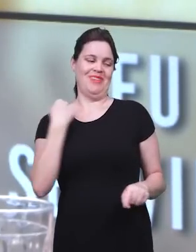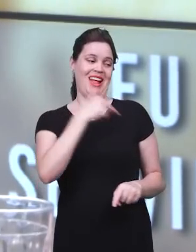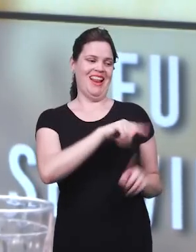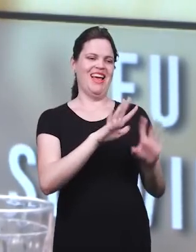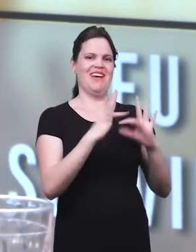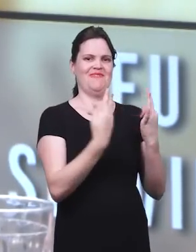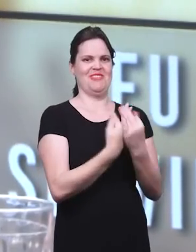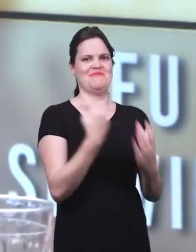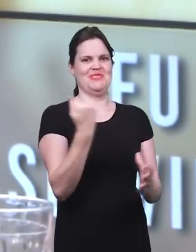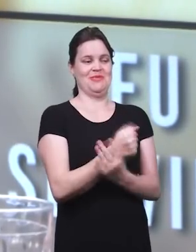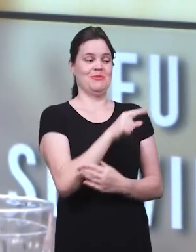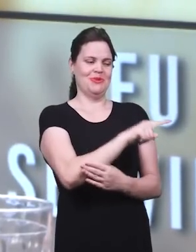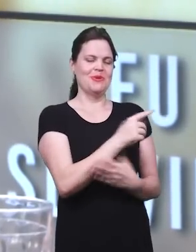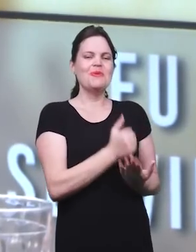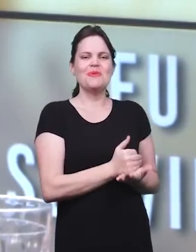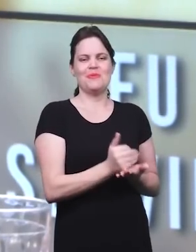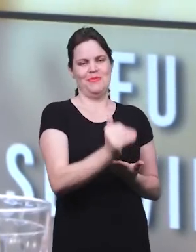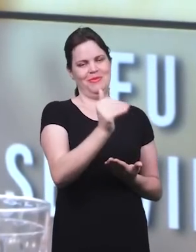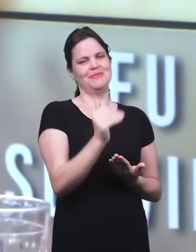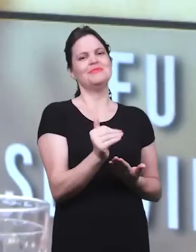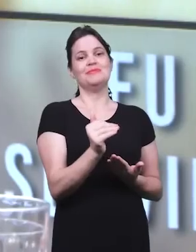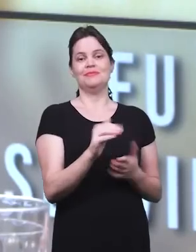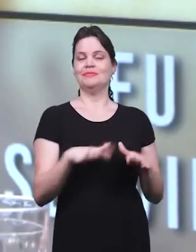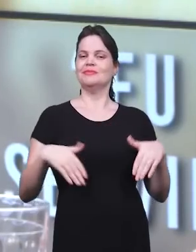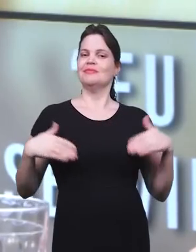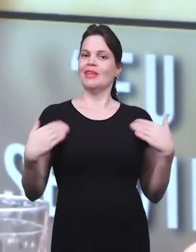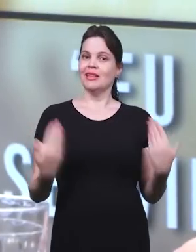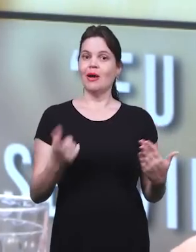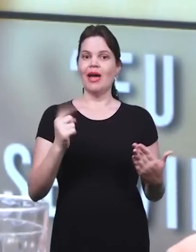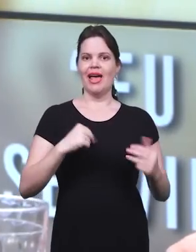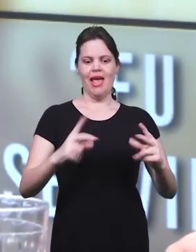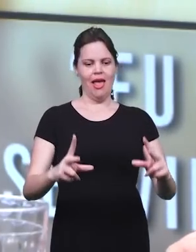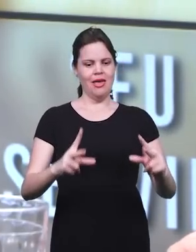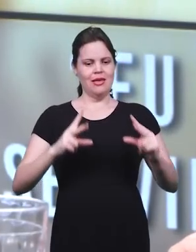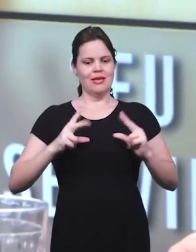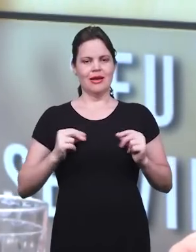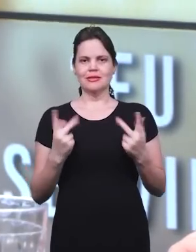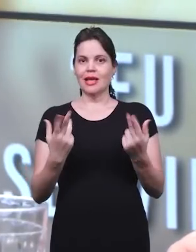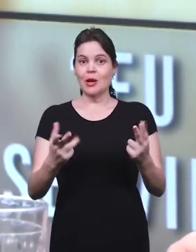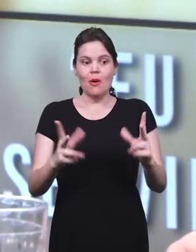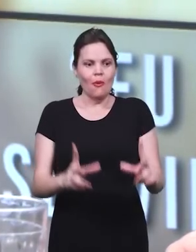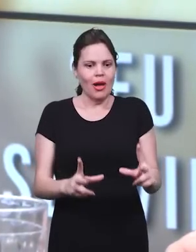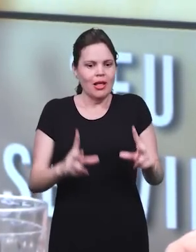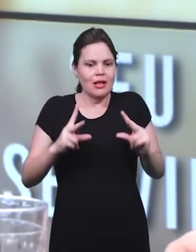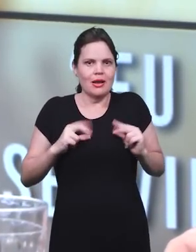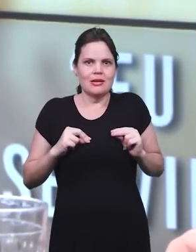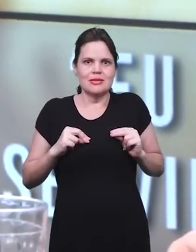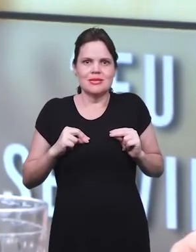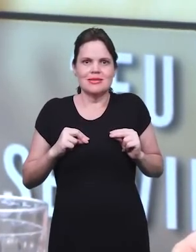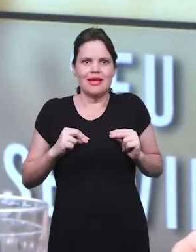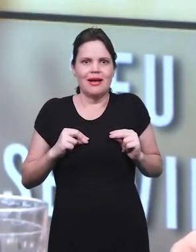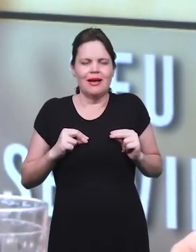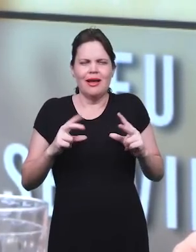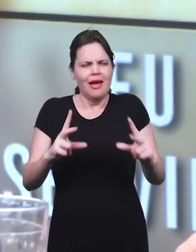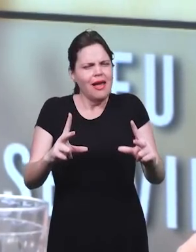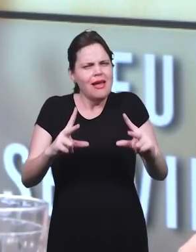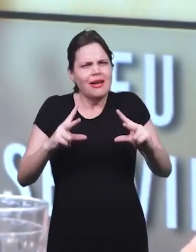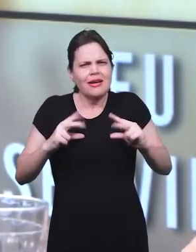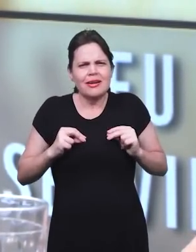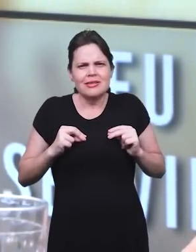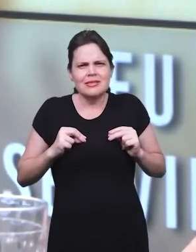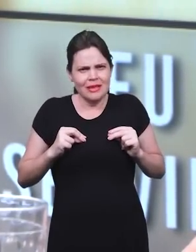início aqui, é falar desta herança que Abraão recebeu e que